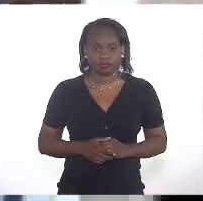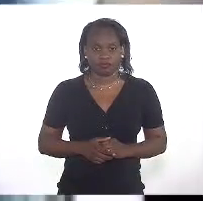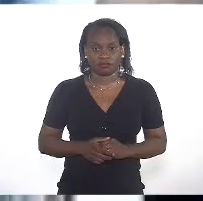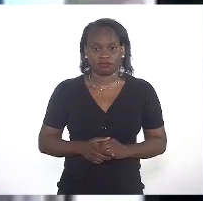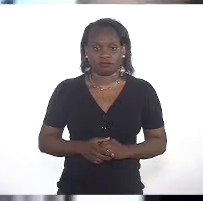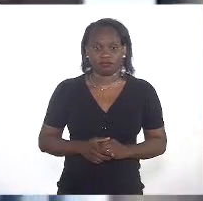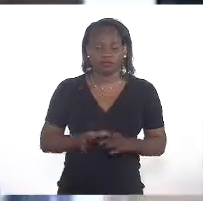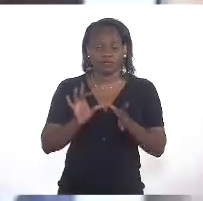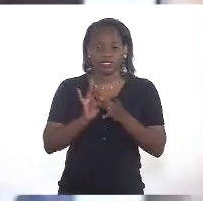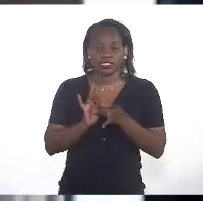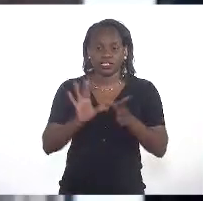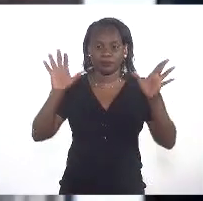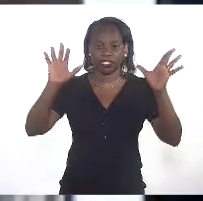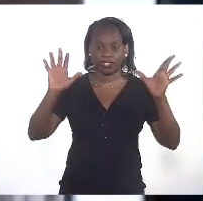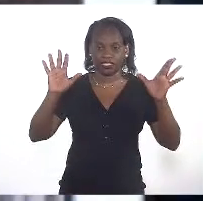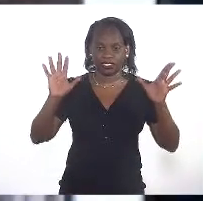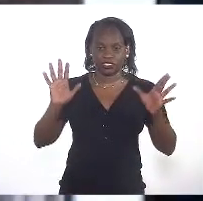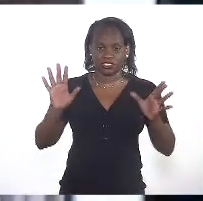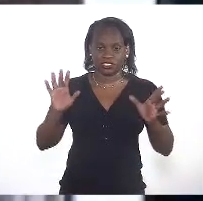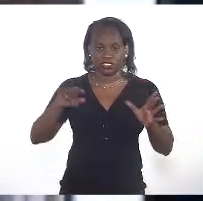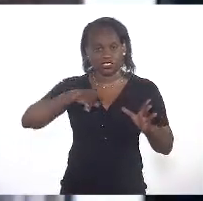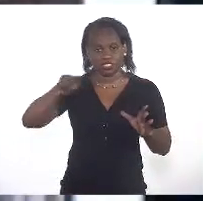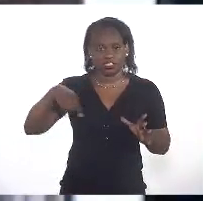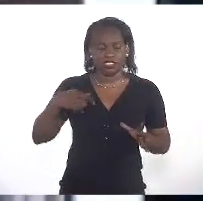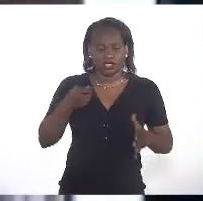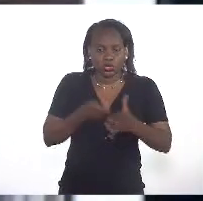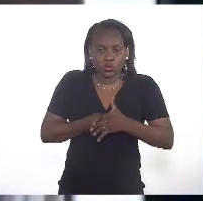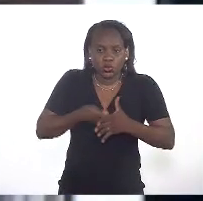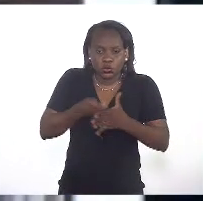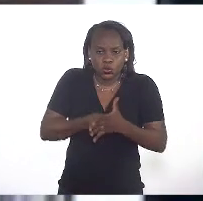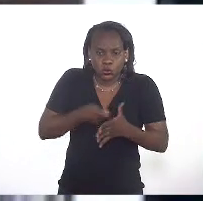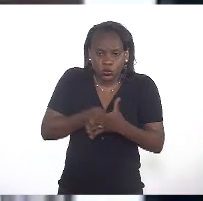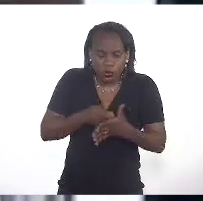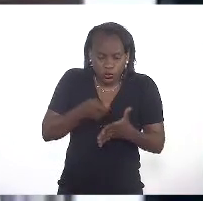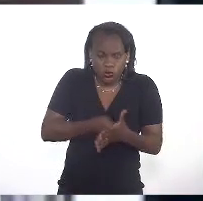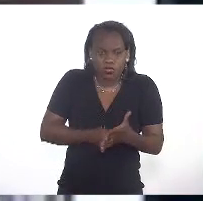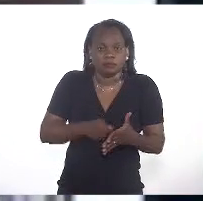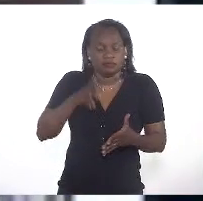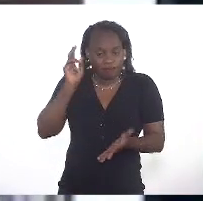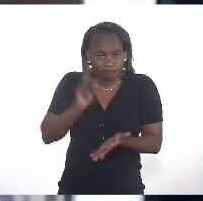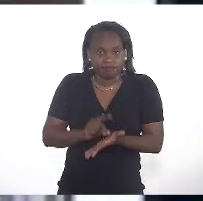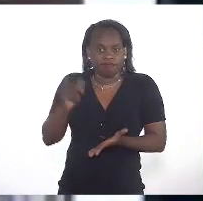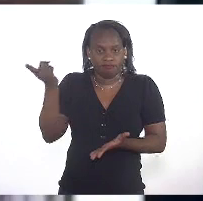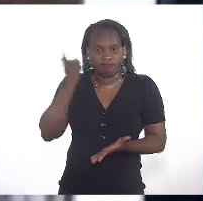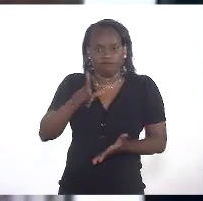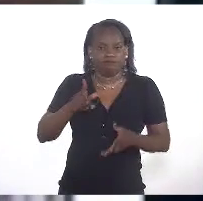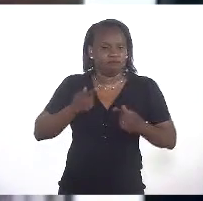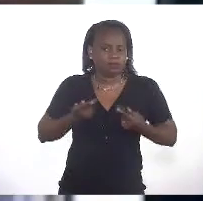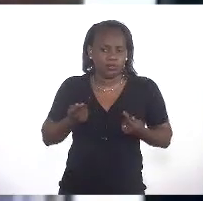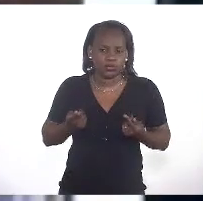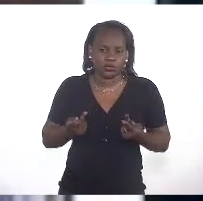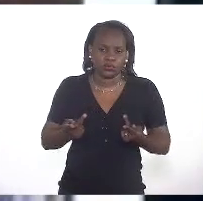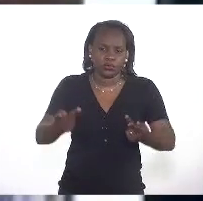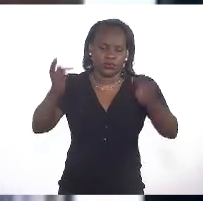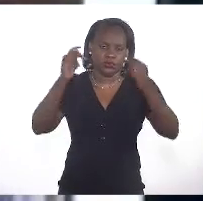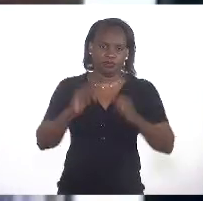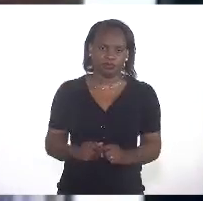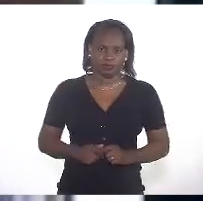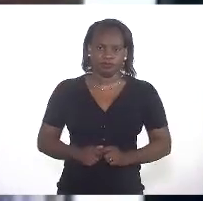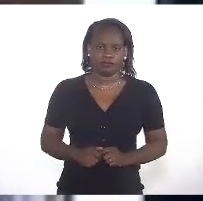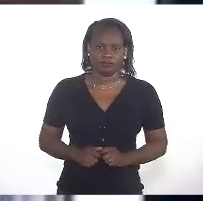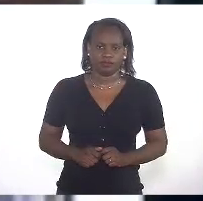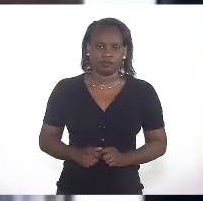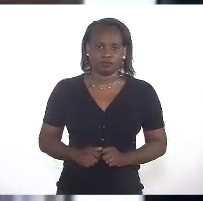da liberdade que a gente luta para que realmente ela seja permanente.